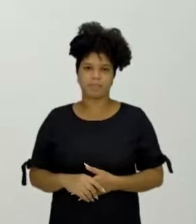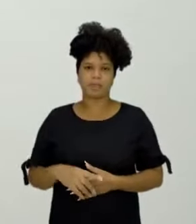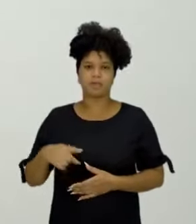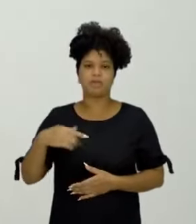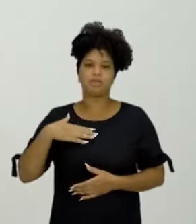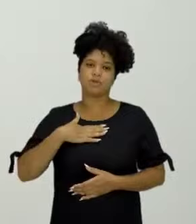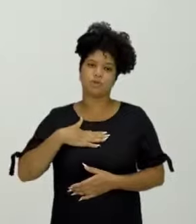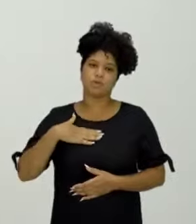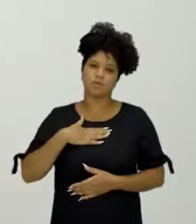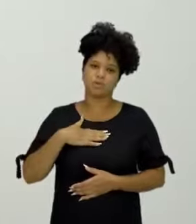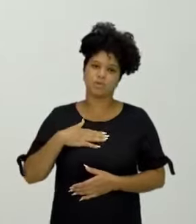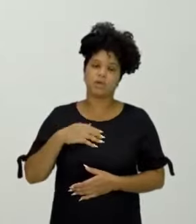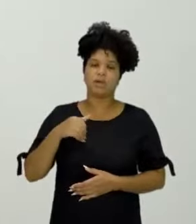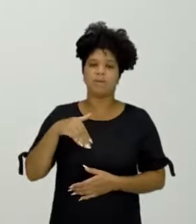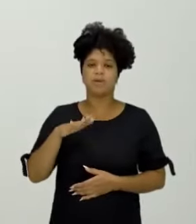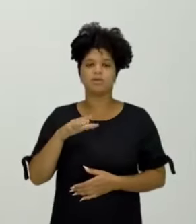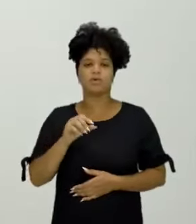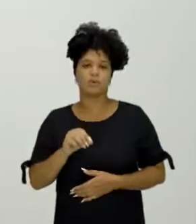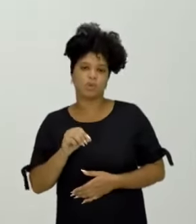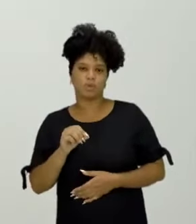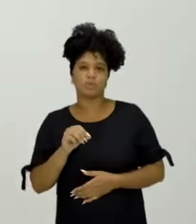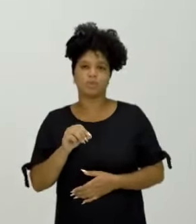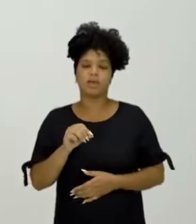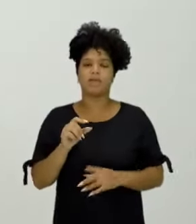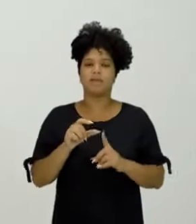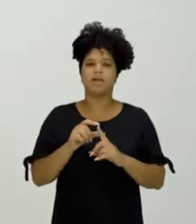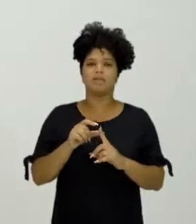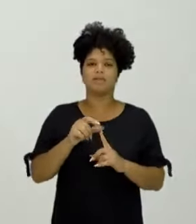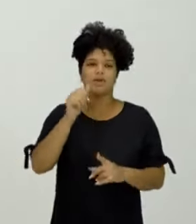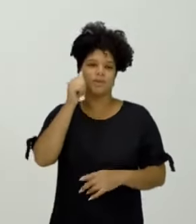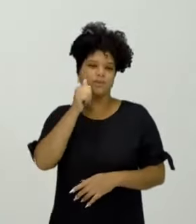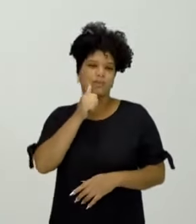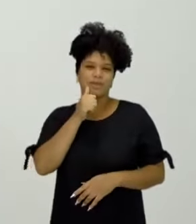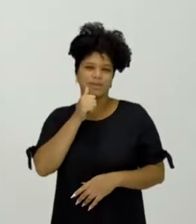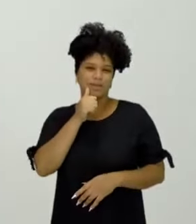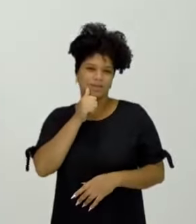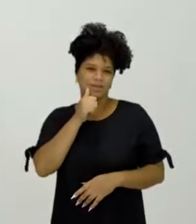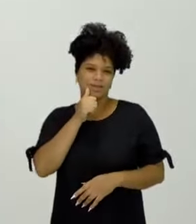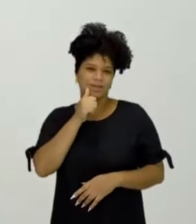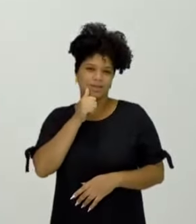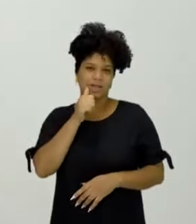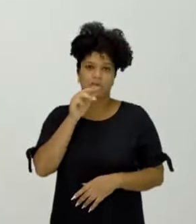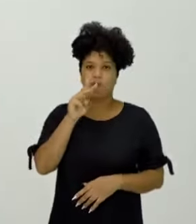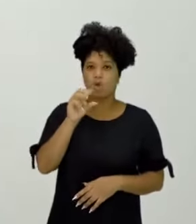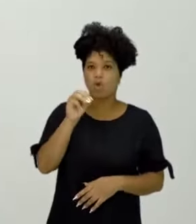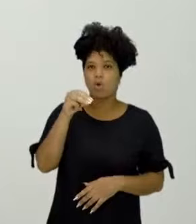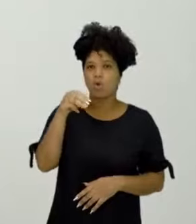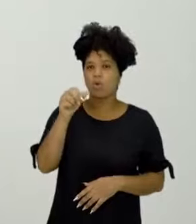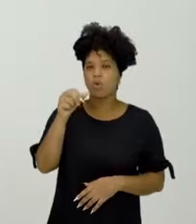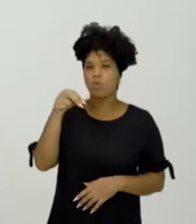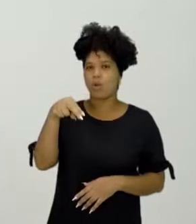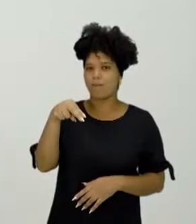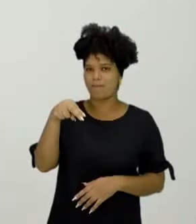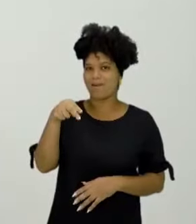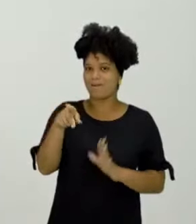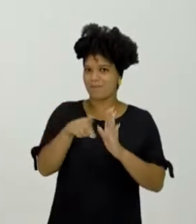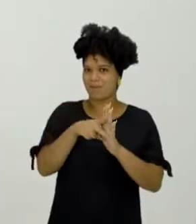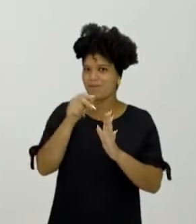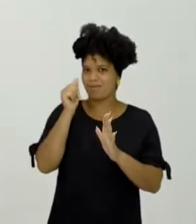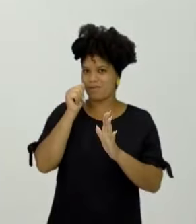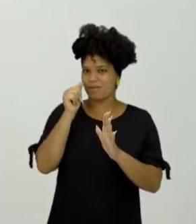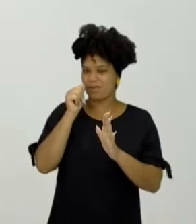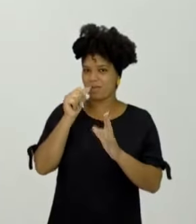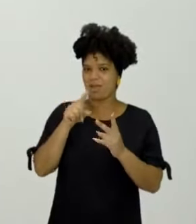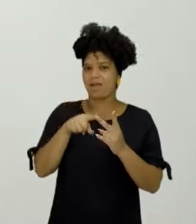Preferimos usar mulher, né? Você pode, can you talk about woman scientist, né? A mulher cientista